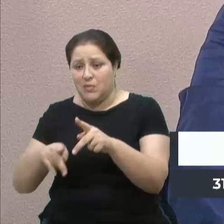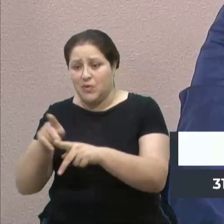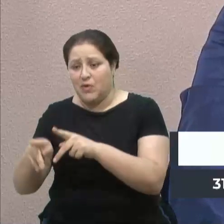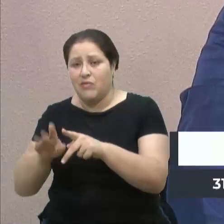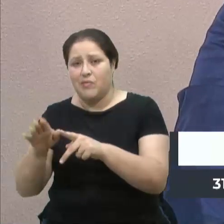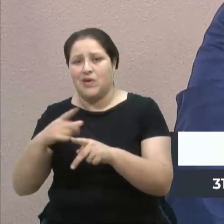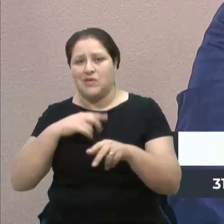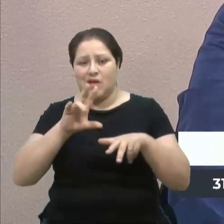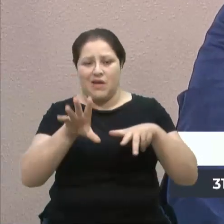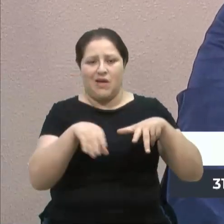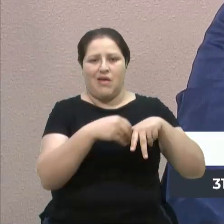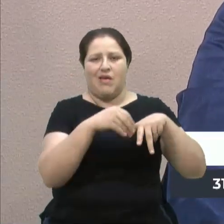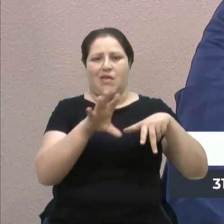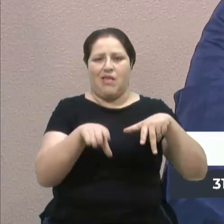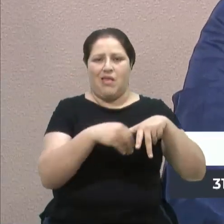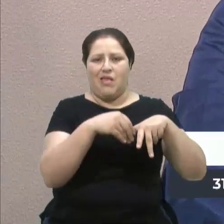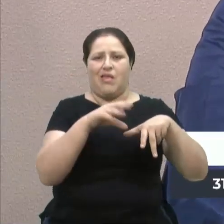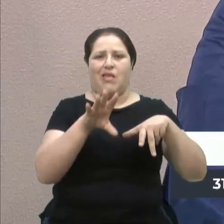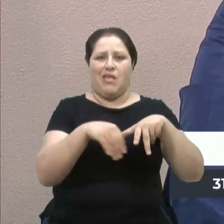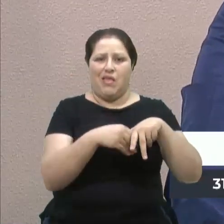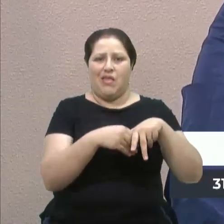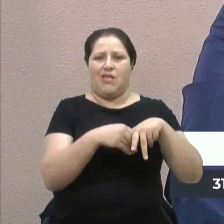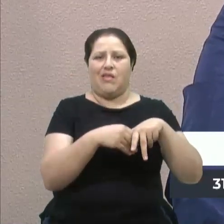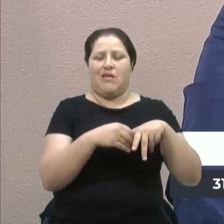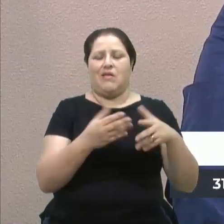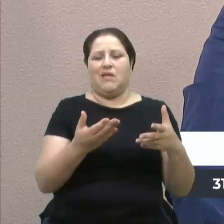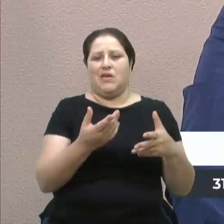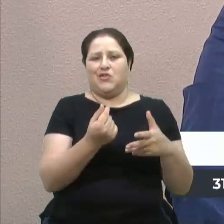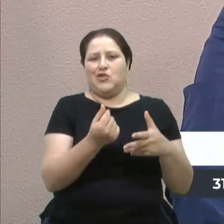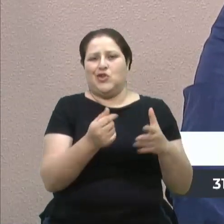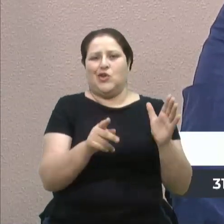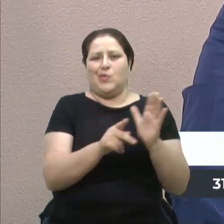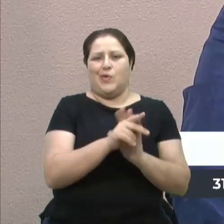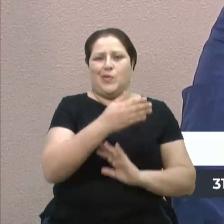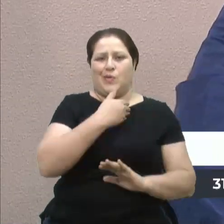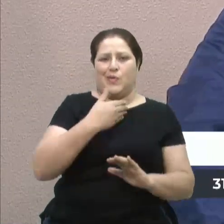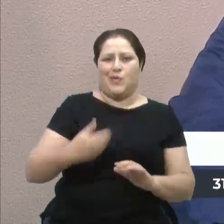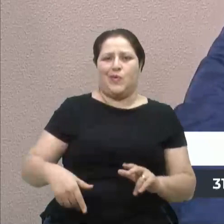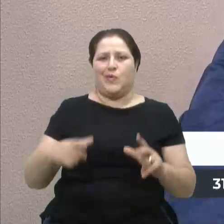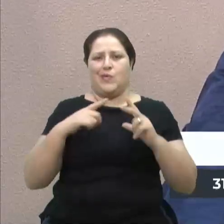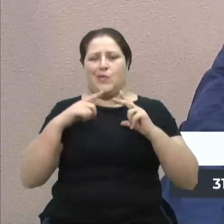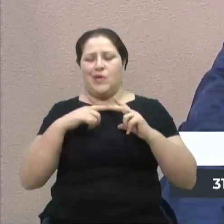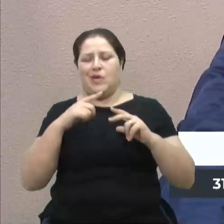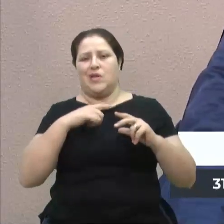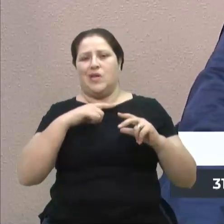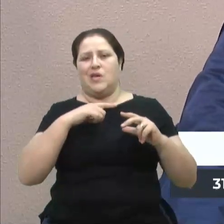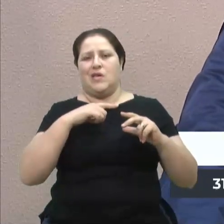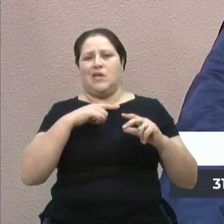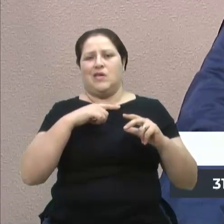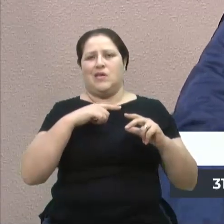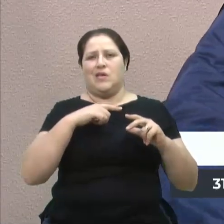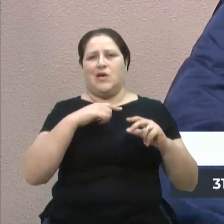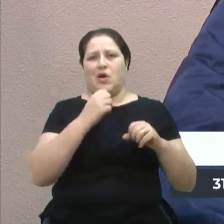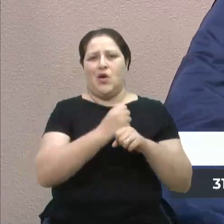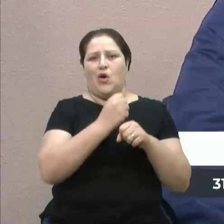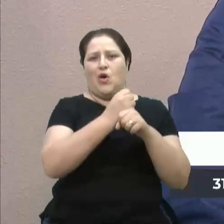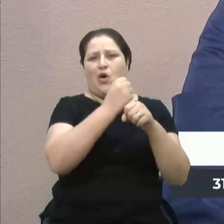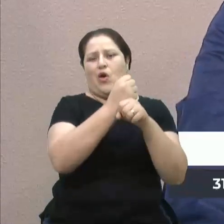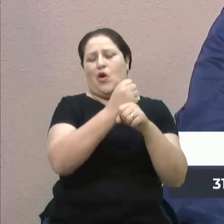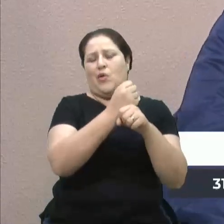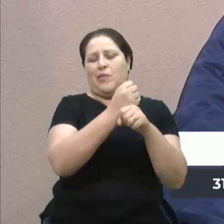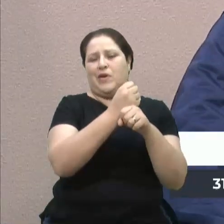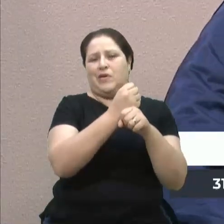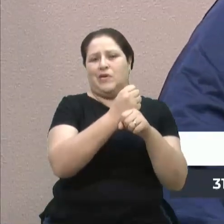tanto privado, tanto público, e também, né, obras de mobilidade que nunca saíram. Exemplo disso é Porto Alegre, que até hoje tem obra